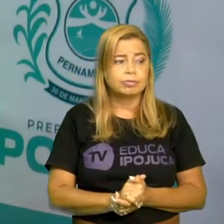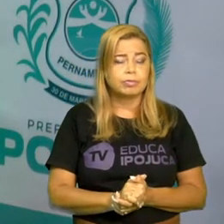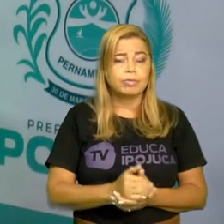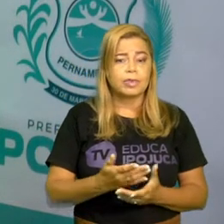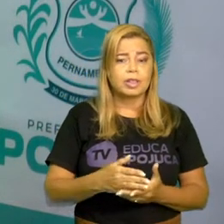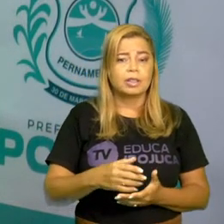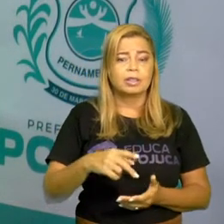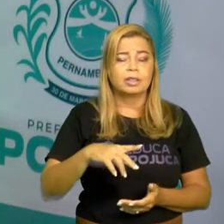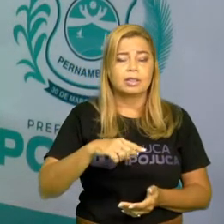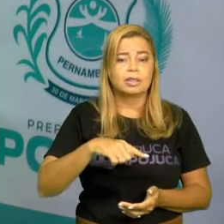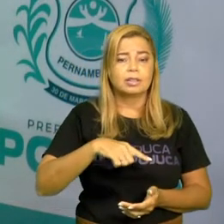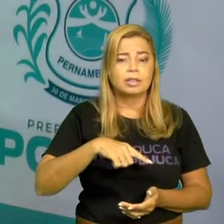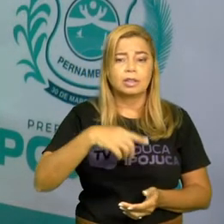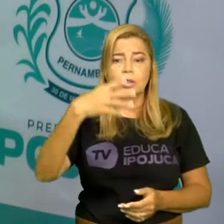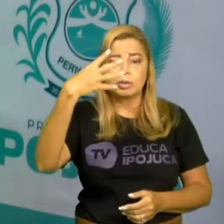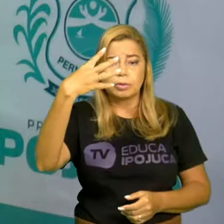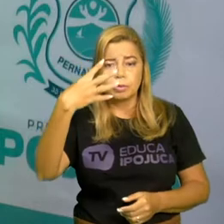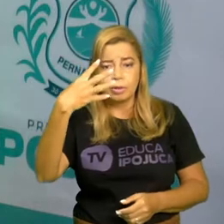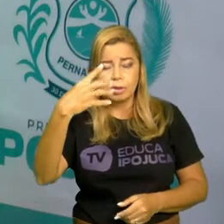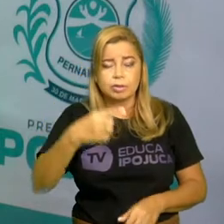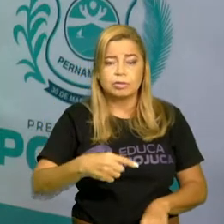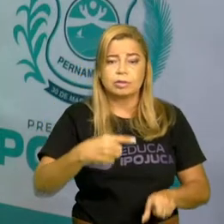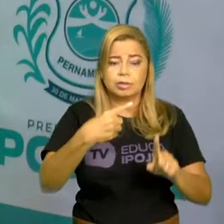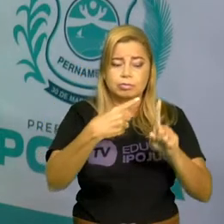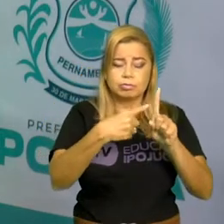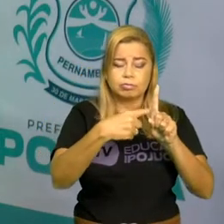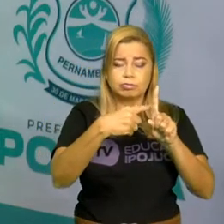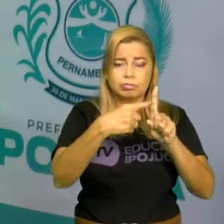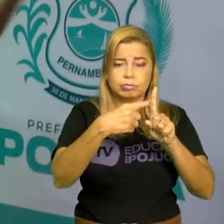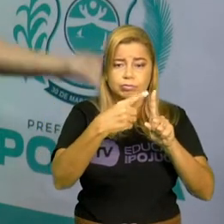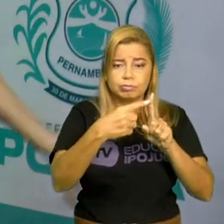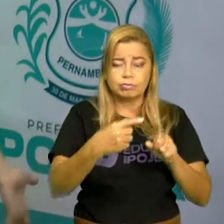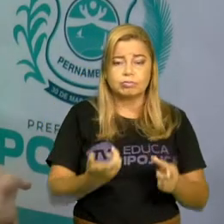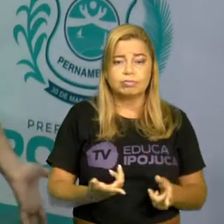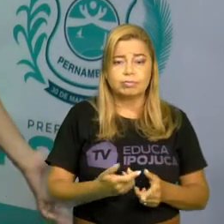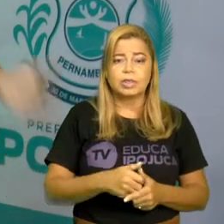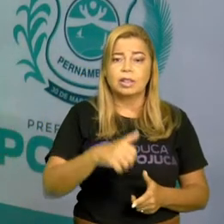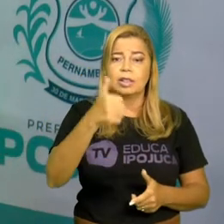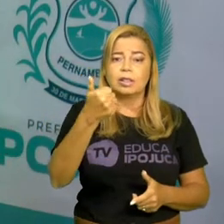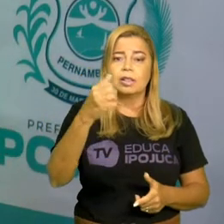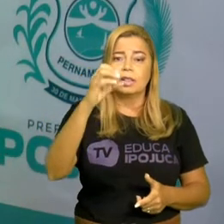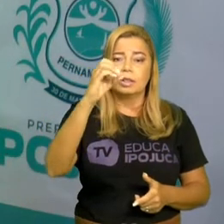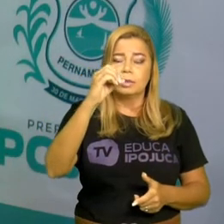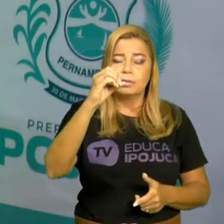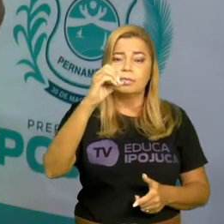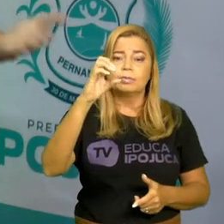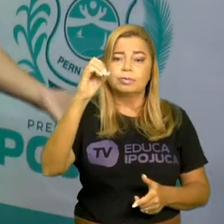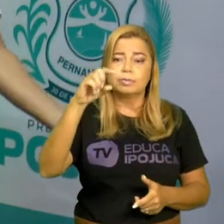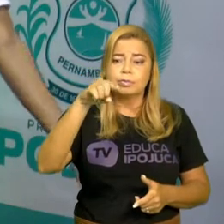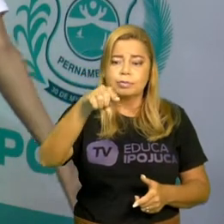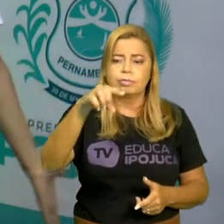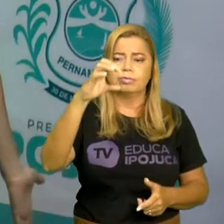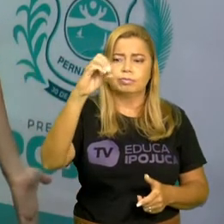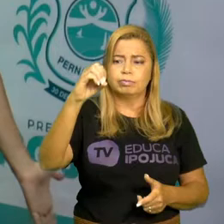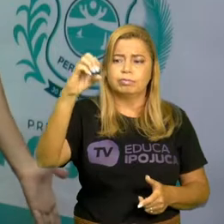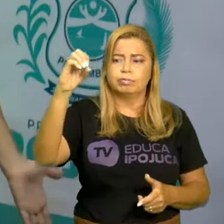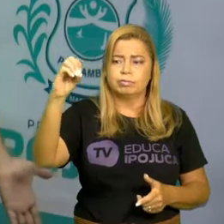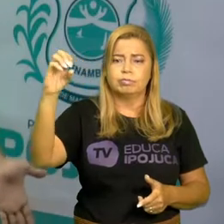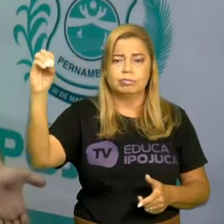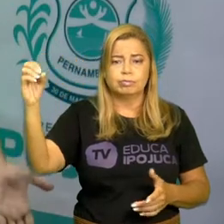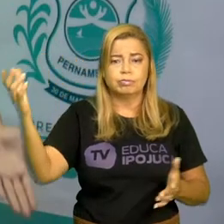4 bolinhas. E cada bolinha dessa vale 100 mil. Aí você tem 400